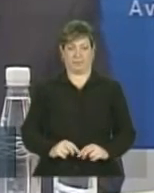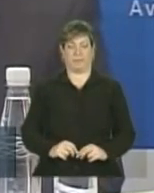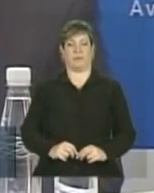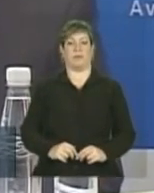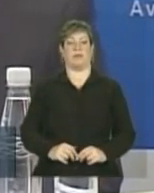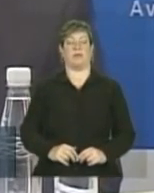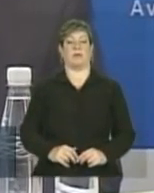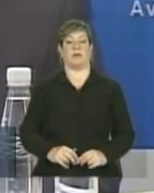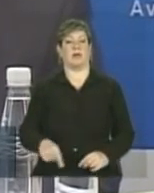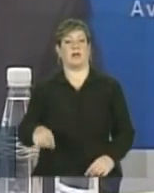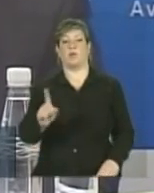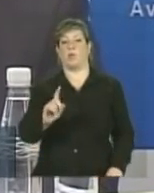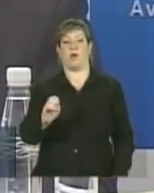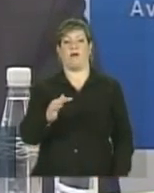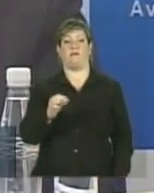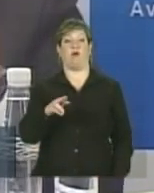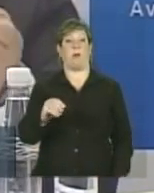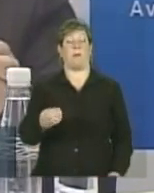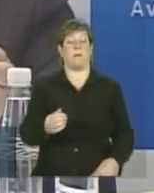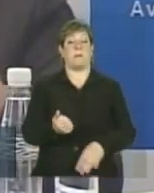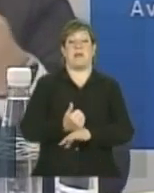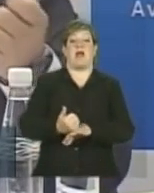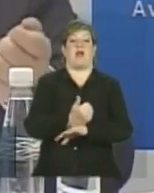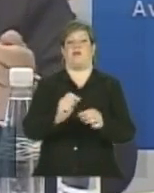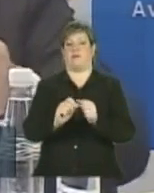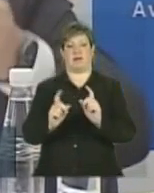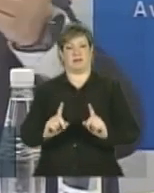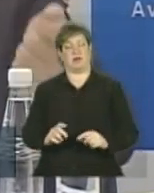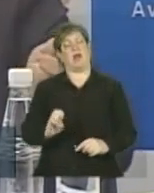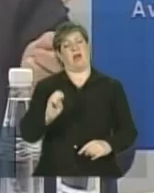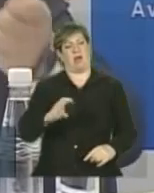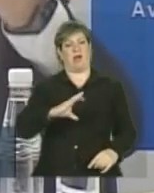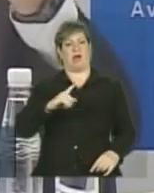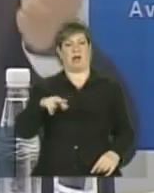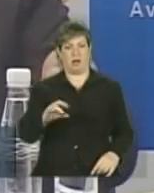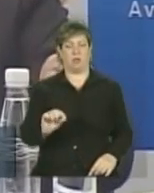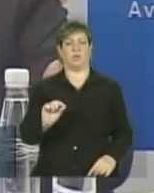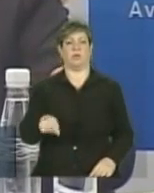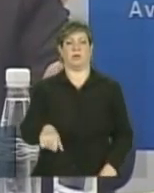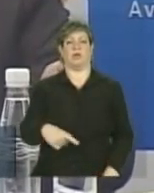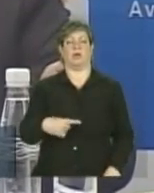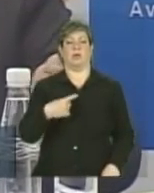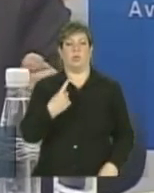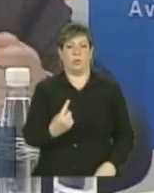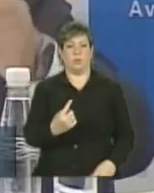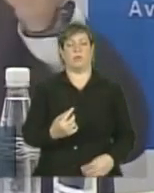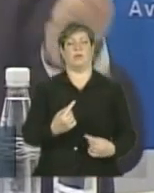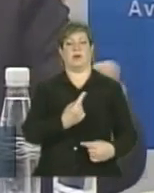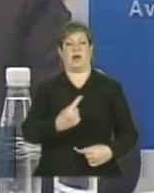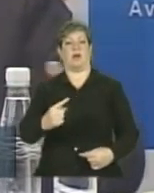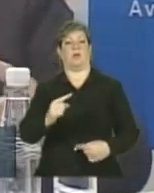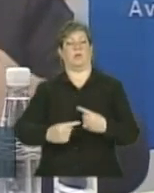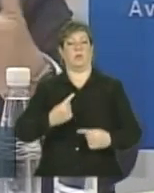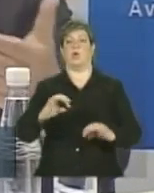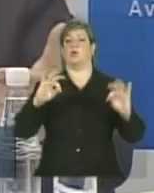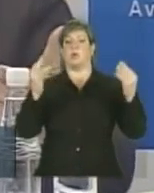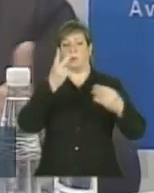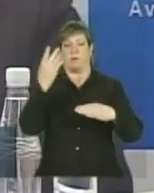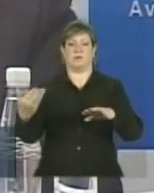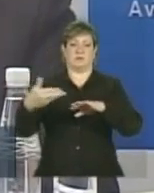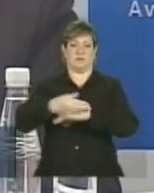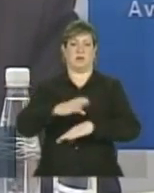vamos dizer, produtiva de se fazer. É lógico que um a um, e todo cliente que procure a Caixa ou qualquer instituição bancária